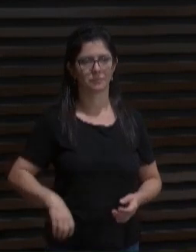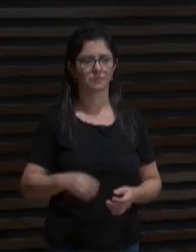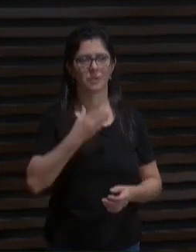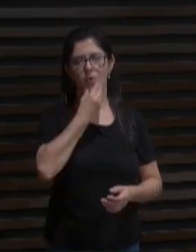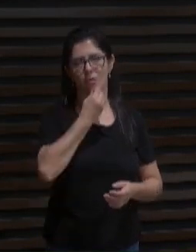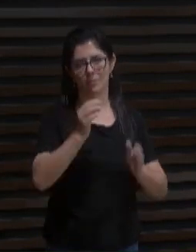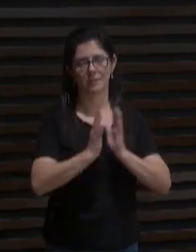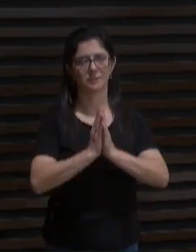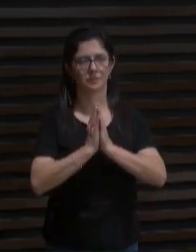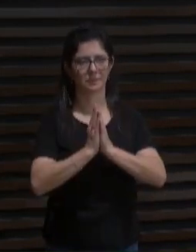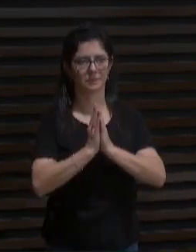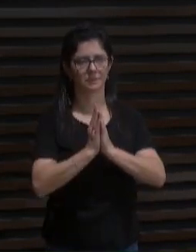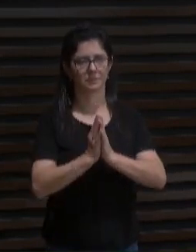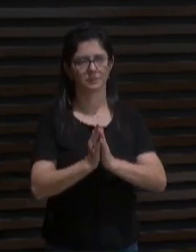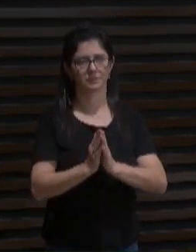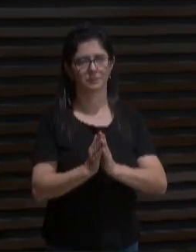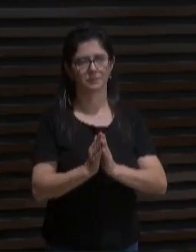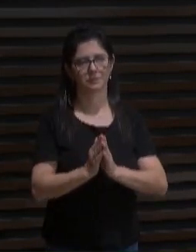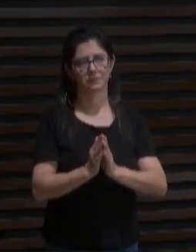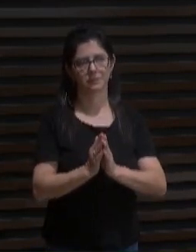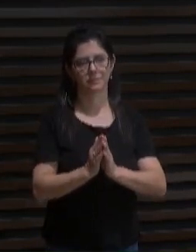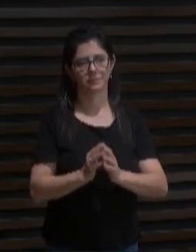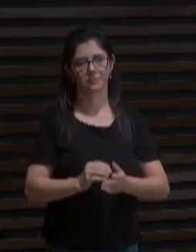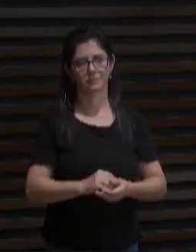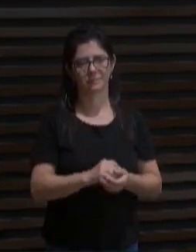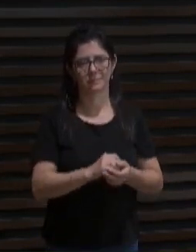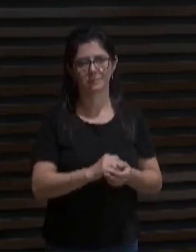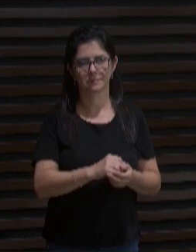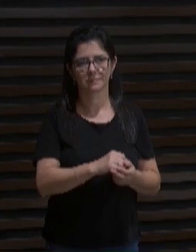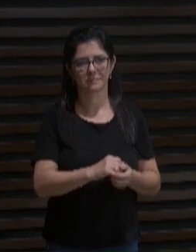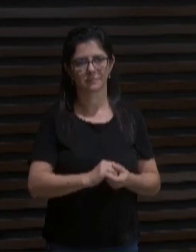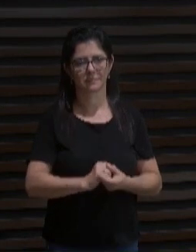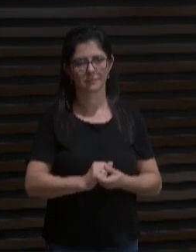é gente que fica mostrando, não.